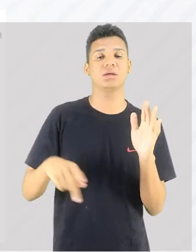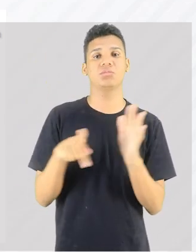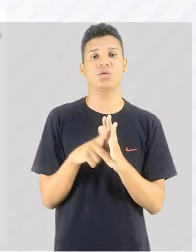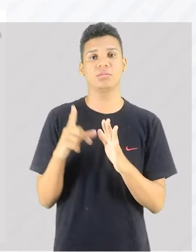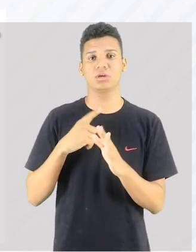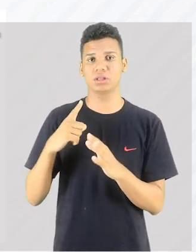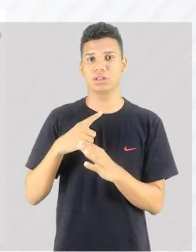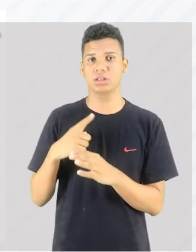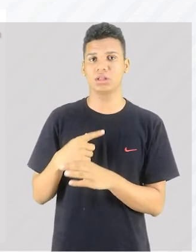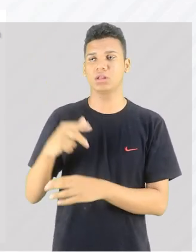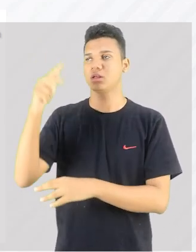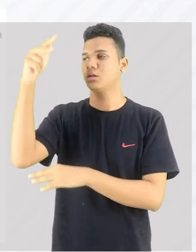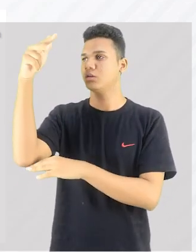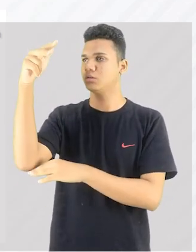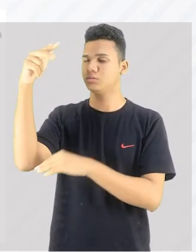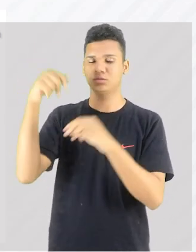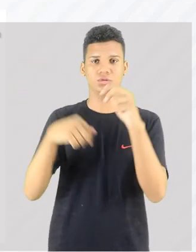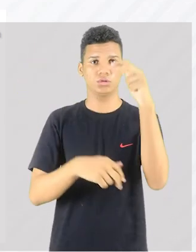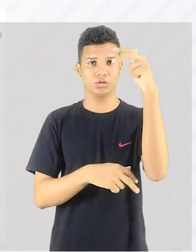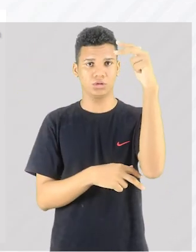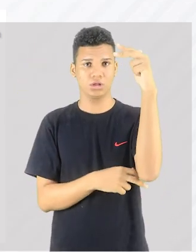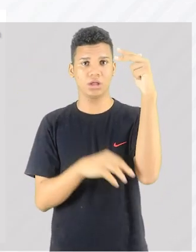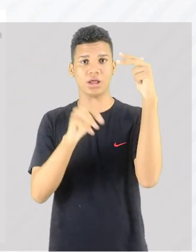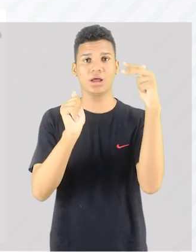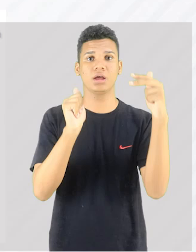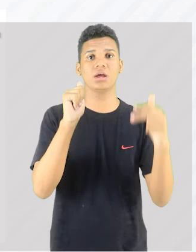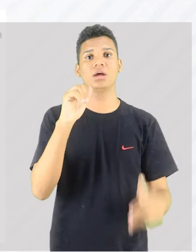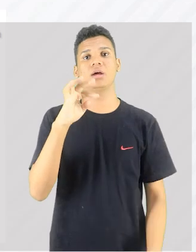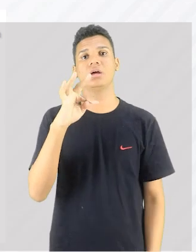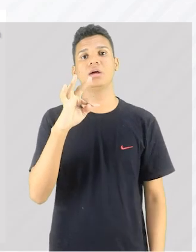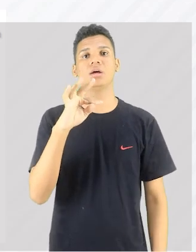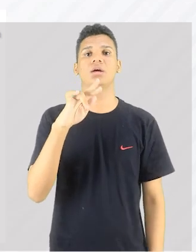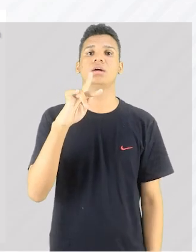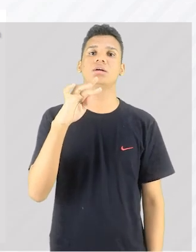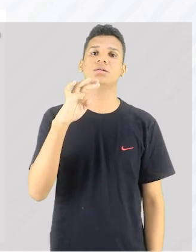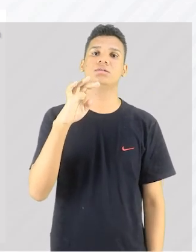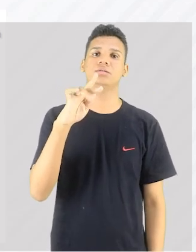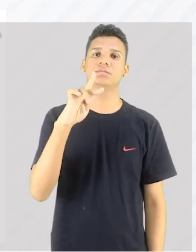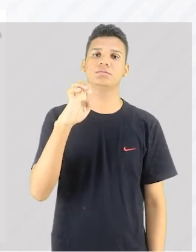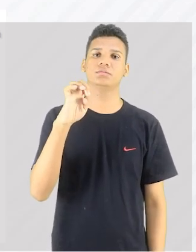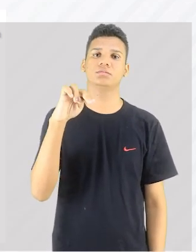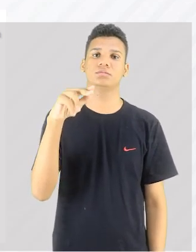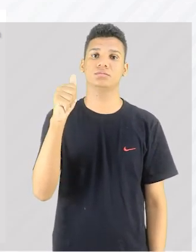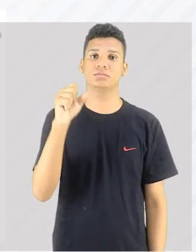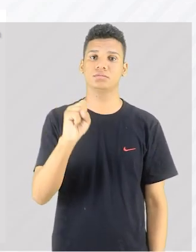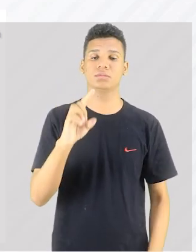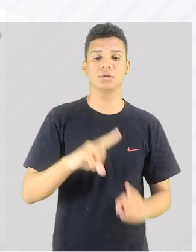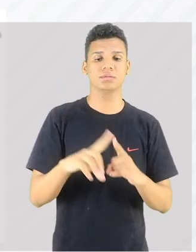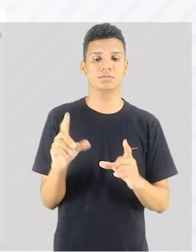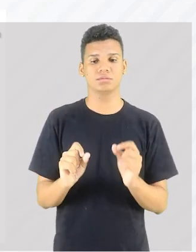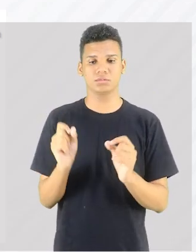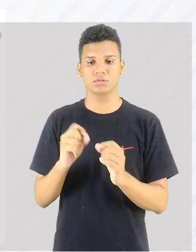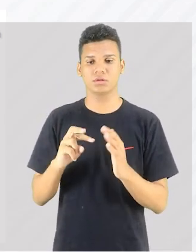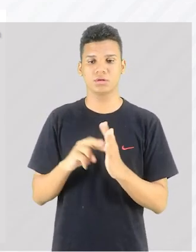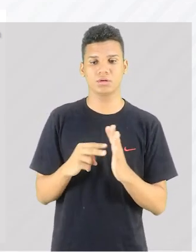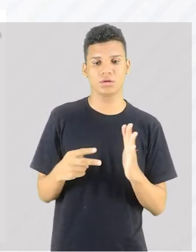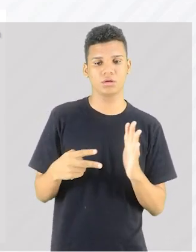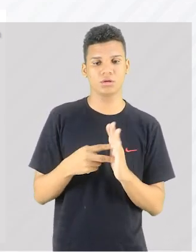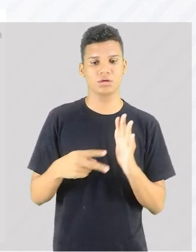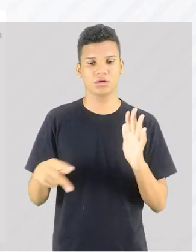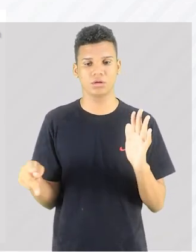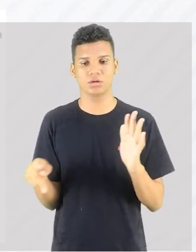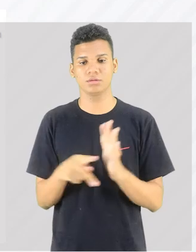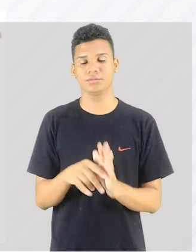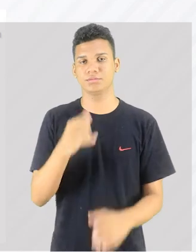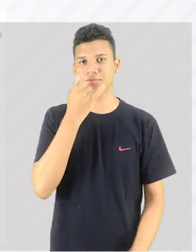Antenas que serão substituídas são círculos de Raio 2 Km cujas circunferências se